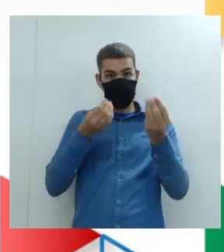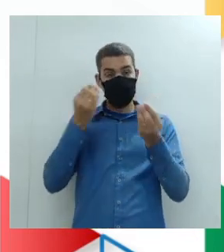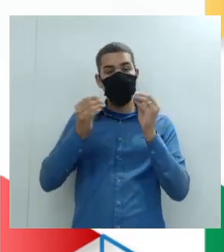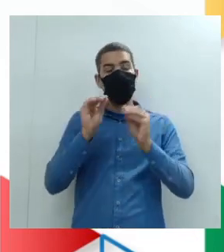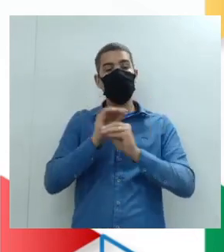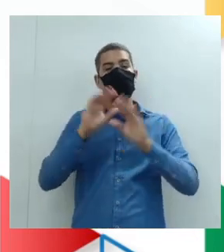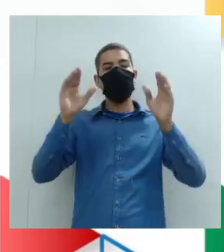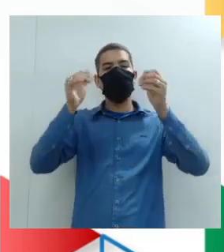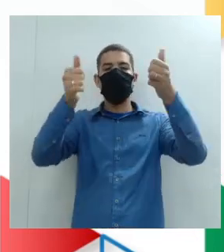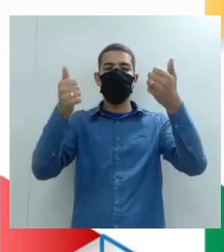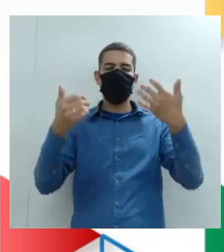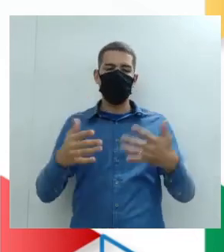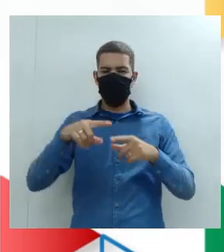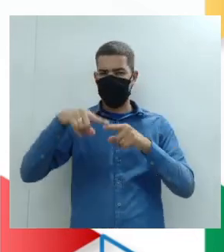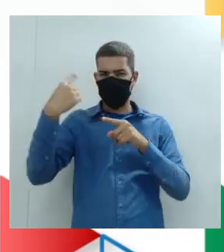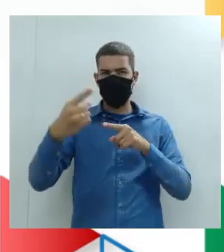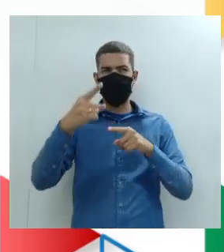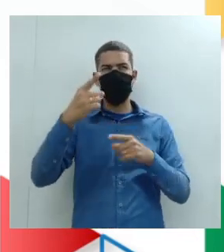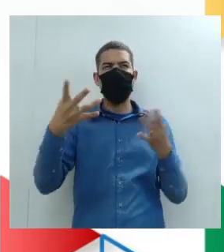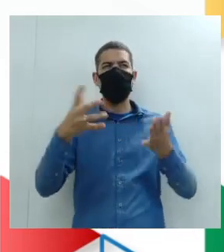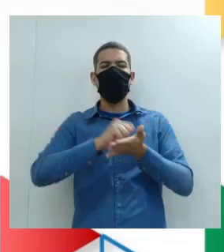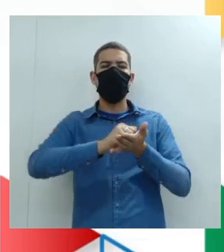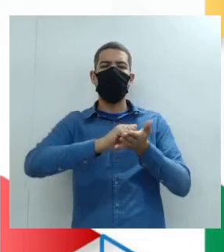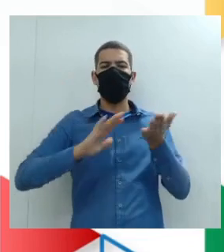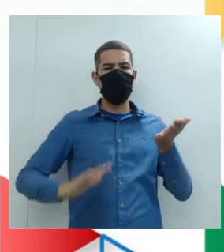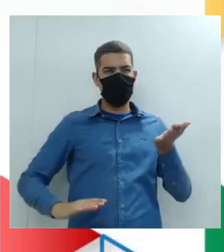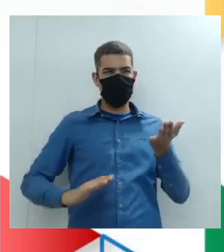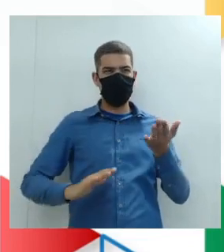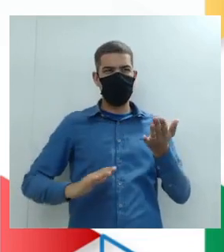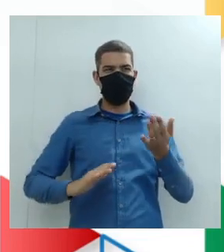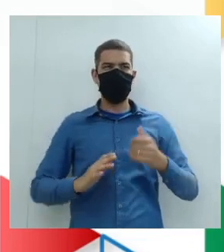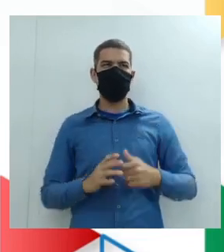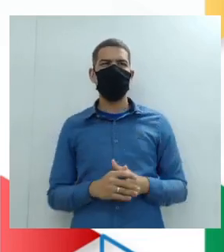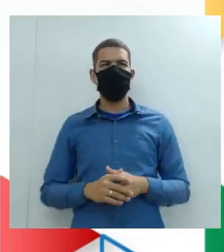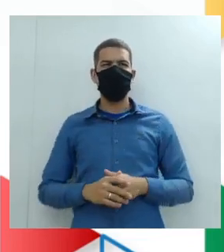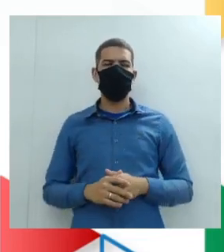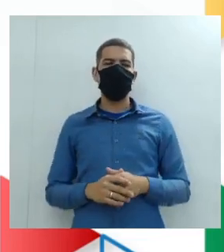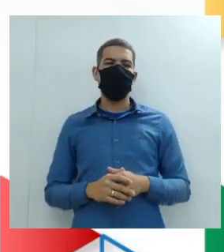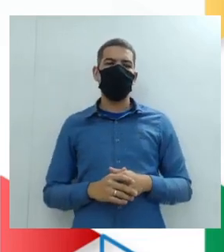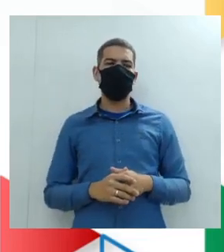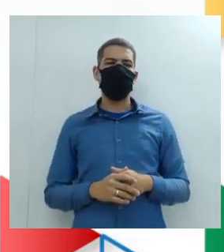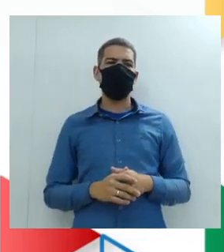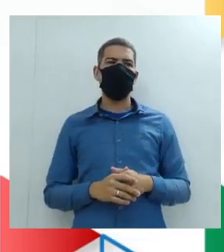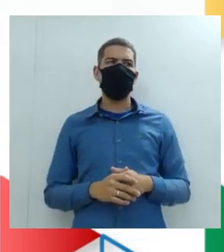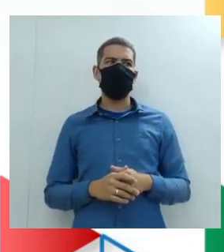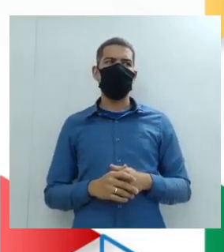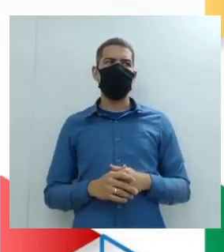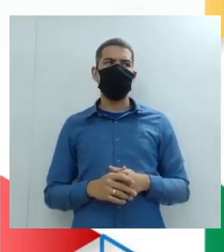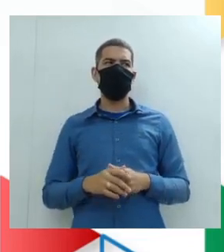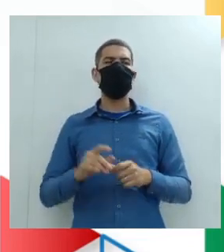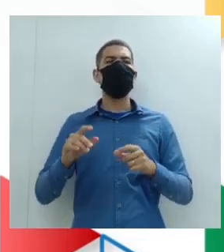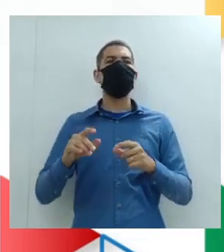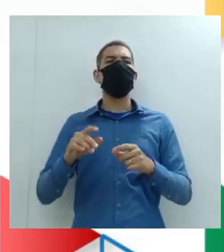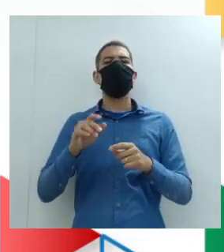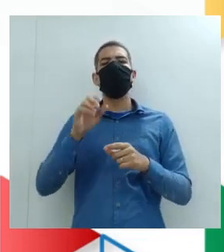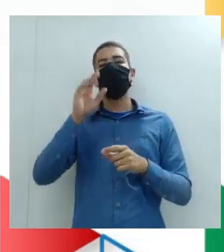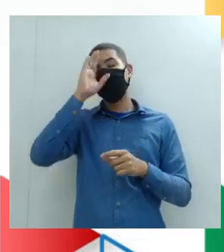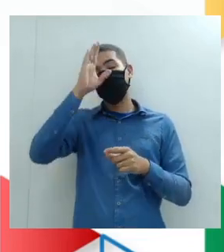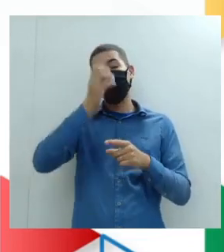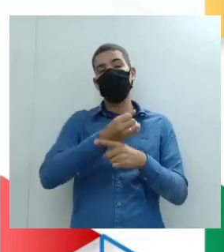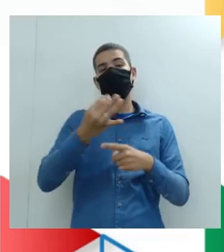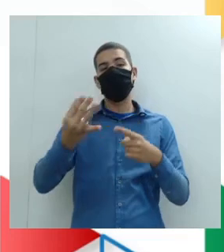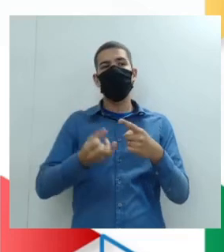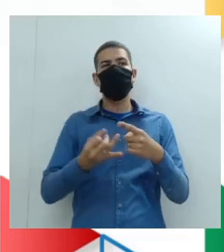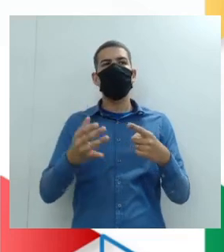clara daqui a pouco, tá bom? Vamos direto para fazer exercício, para treinar, principalmente fração, que é